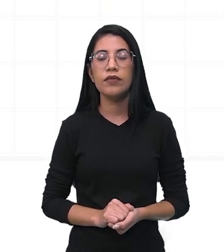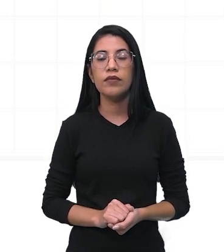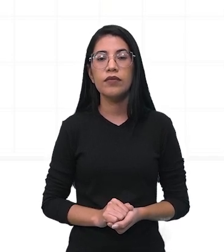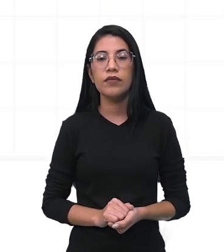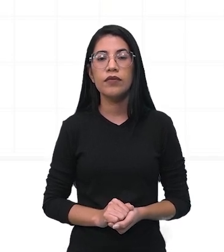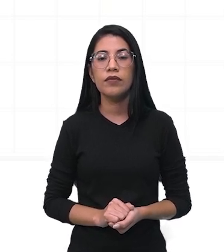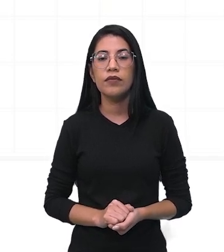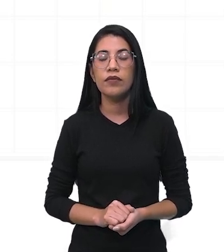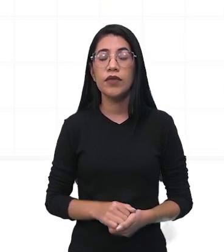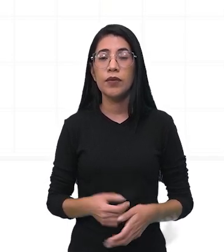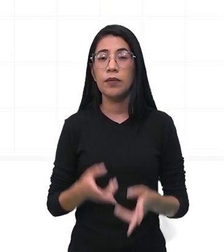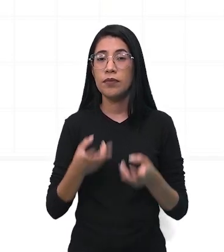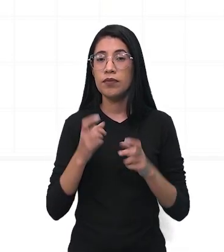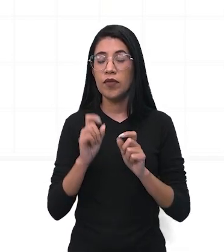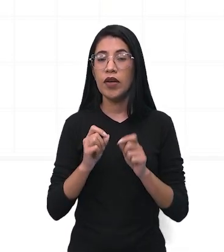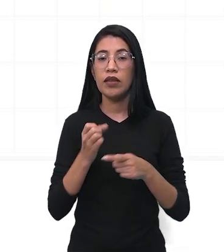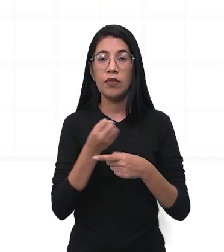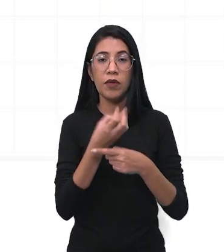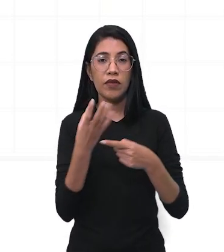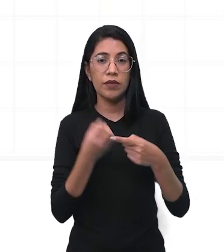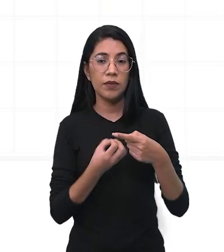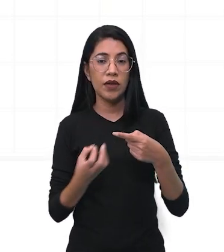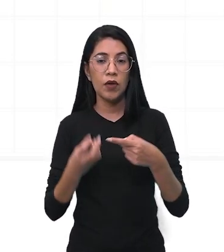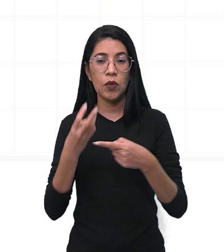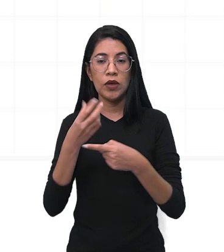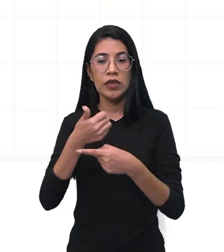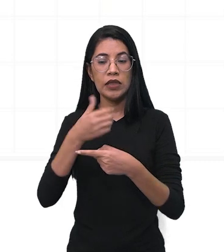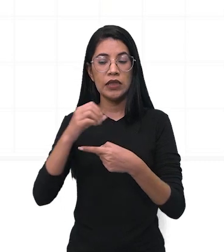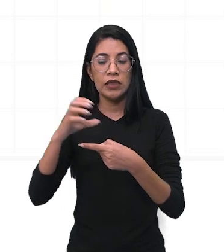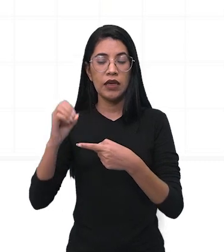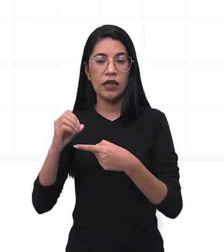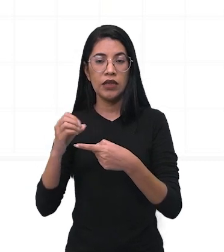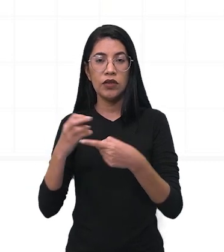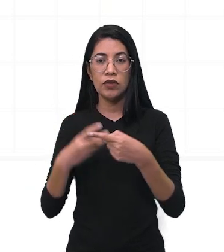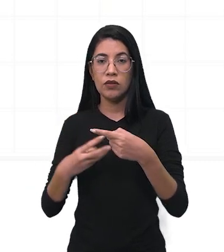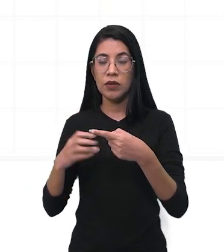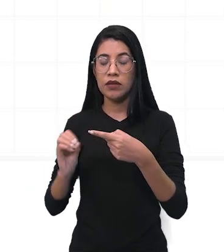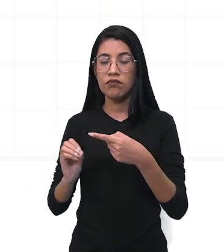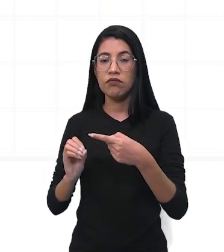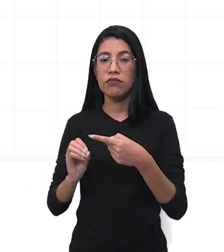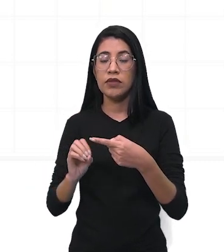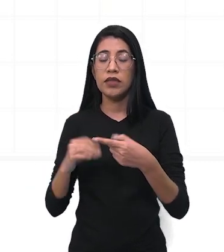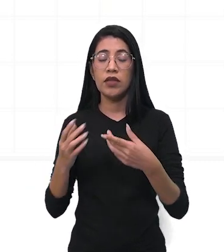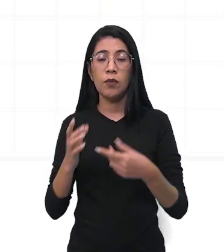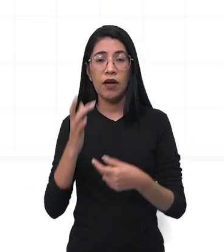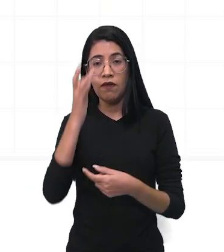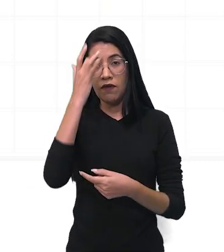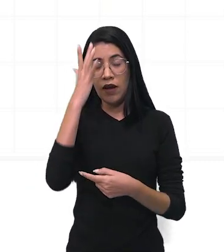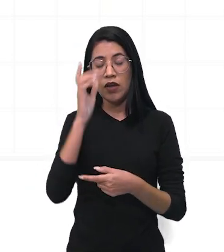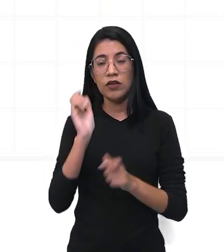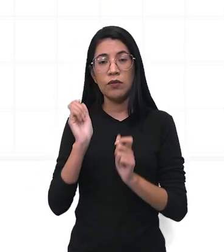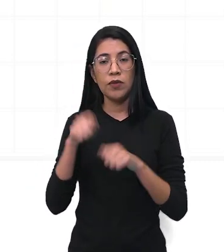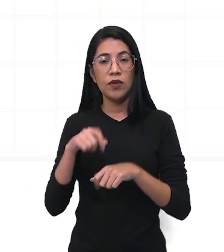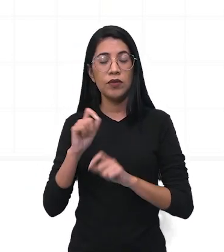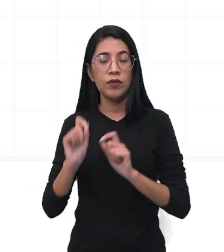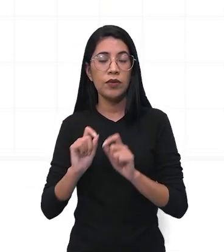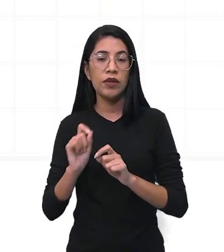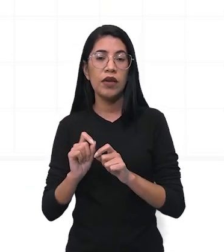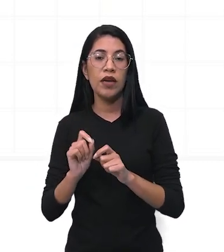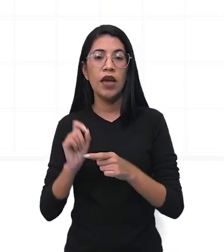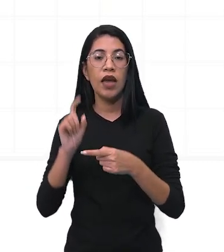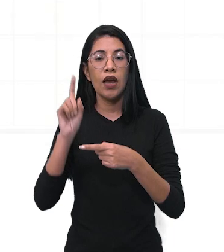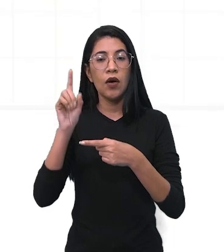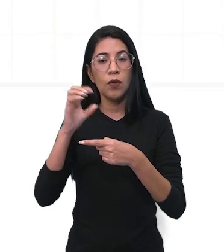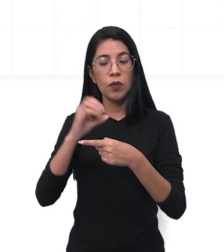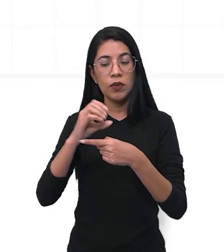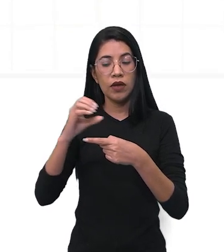Vejam que eu tenho uma fração aqui, 100 sobre 30. Então, para facilitar a minha vida, eu vou simplificar essa